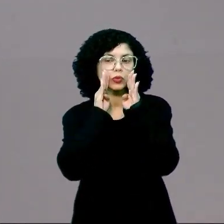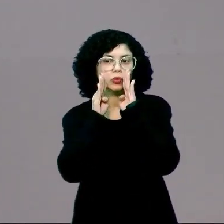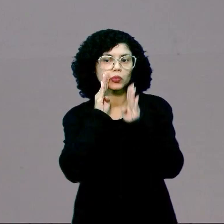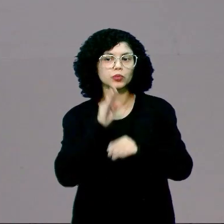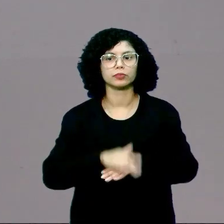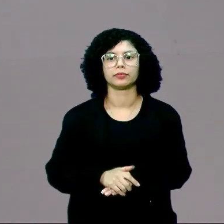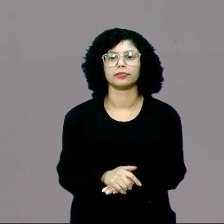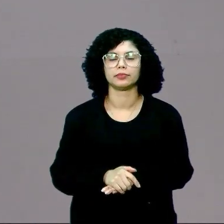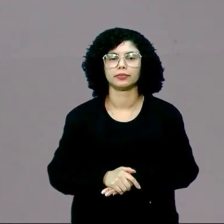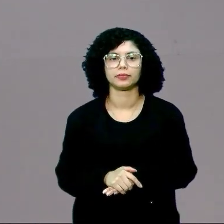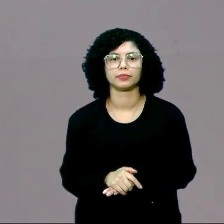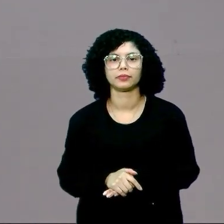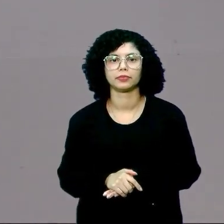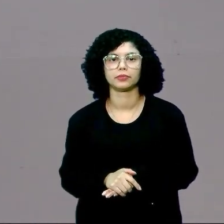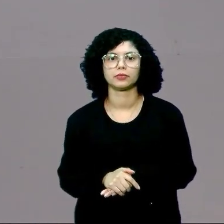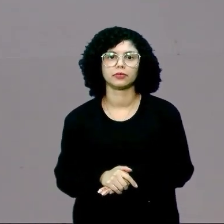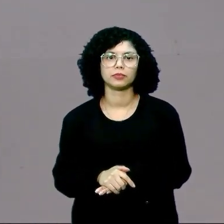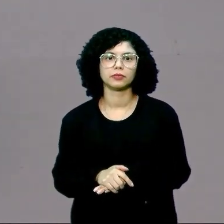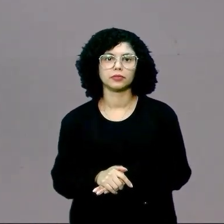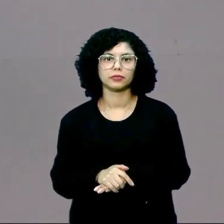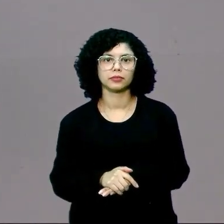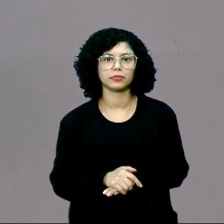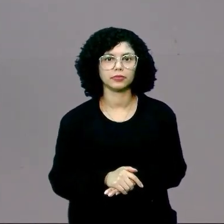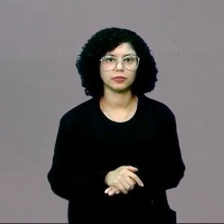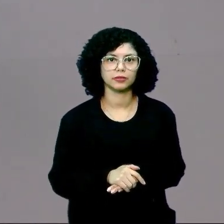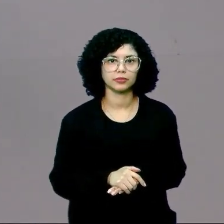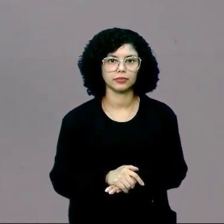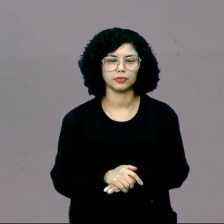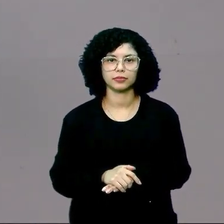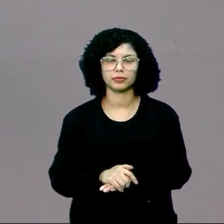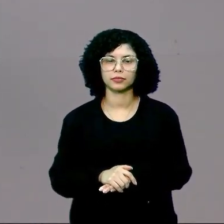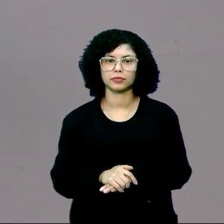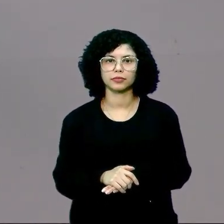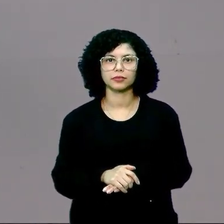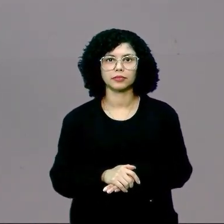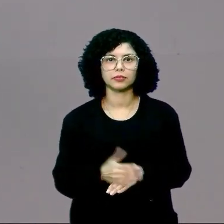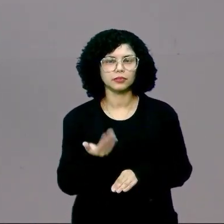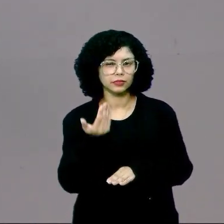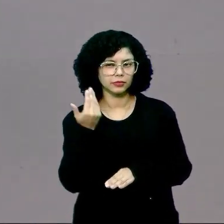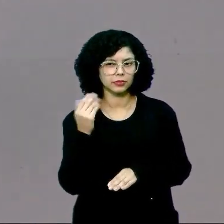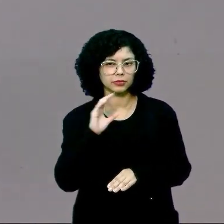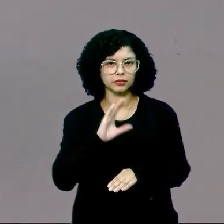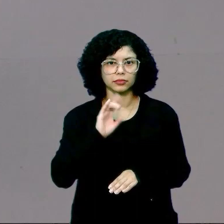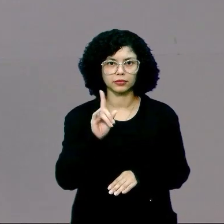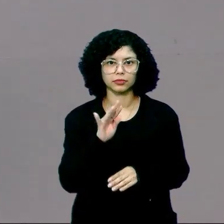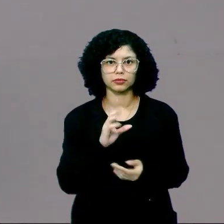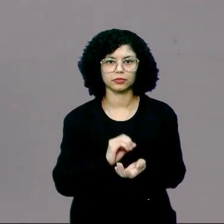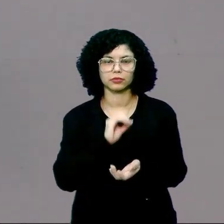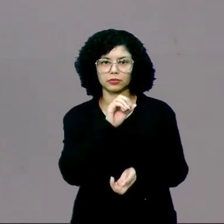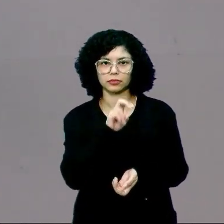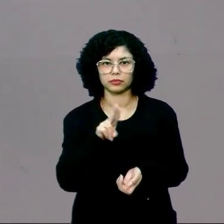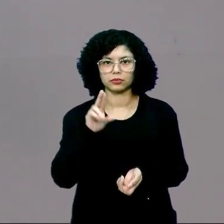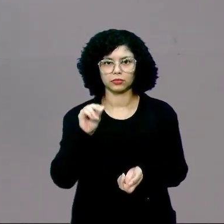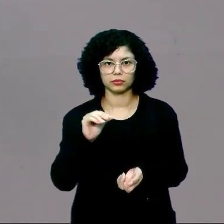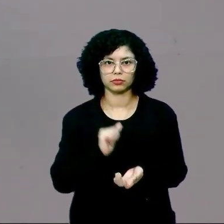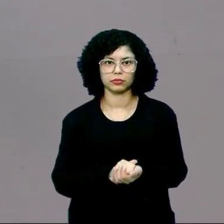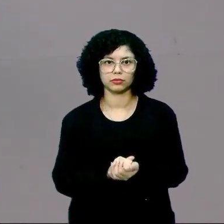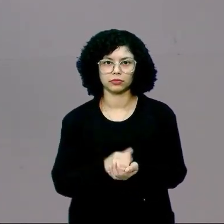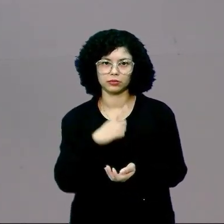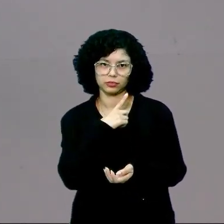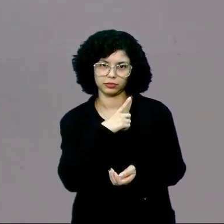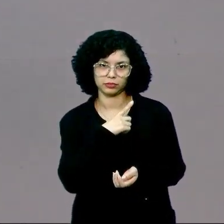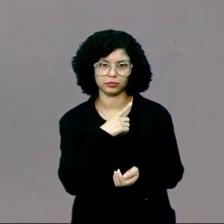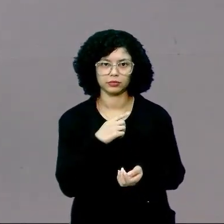Facebook, né? O chat, né? Aquele chat que tinha no UOL e outros chat que